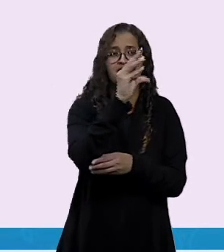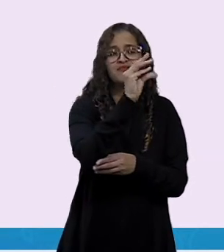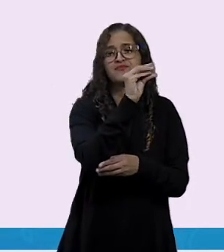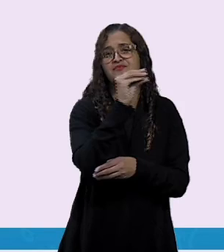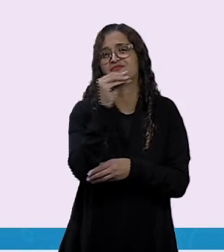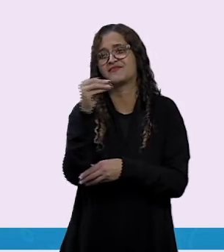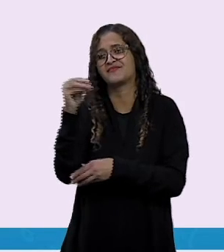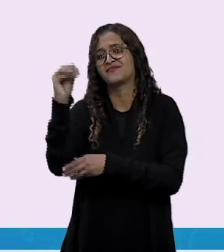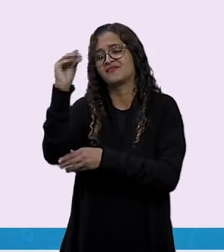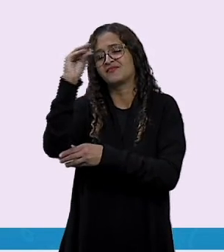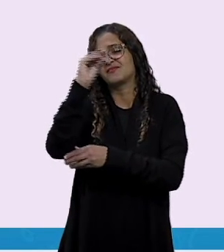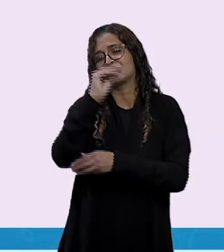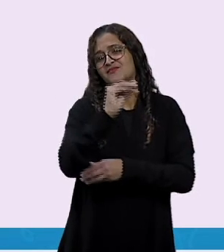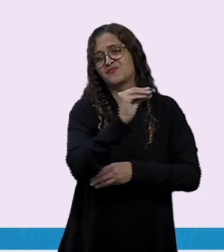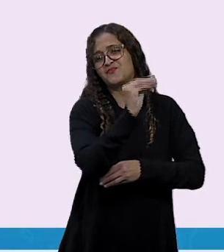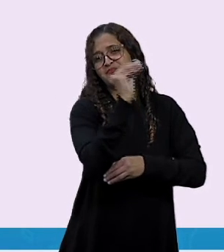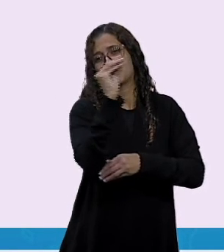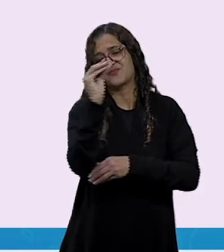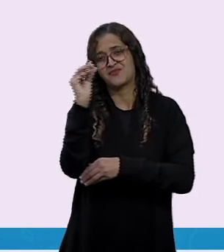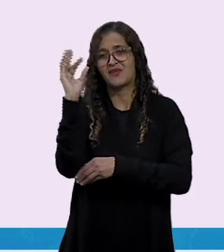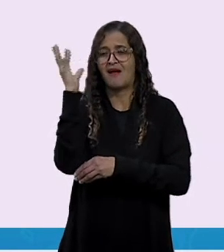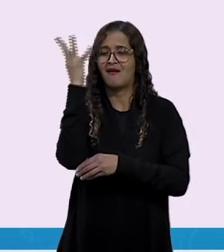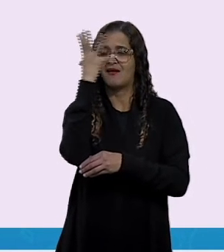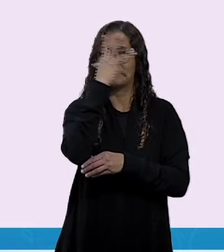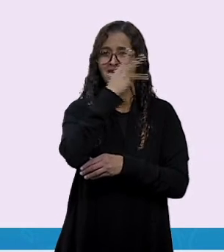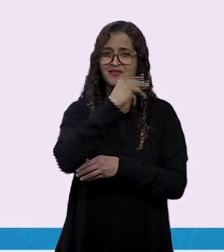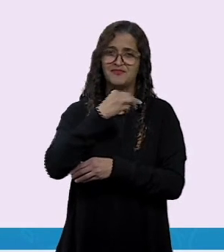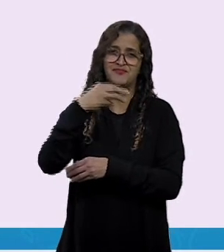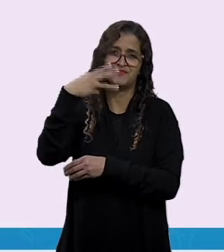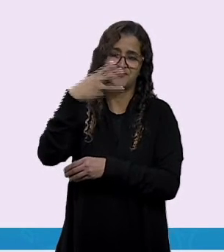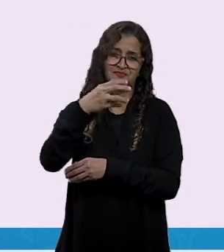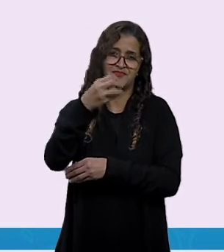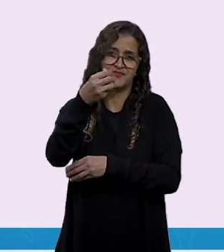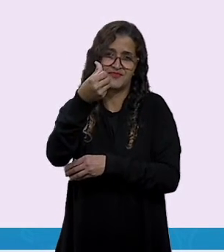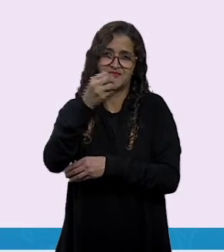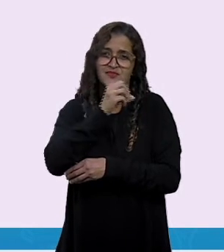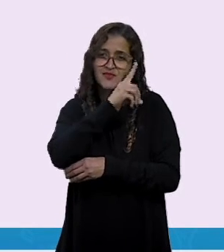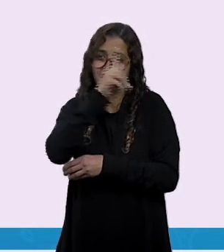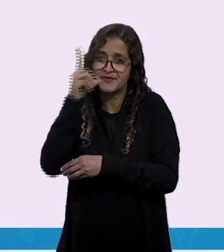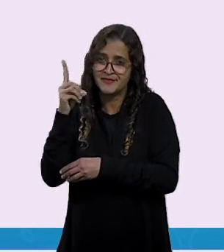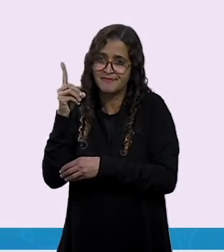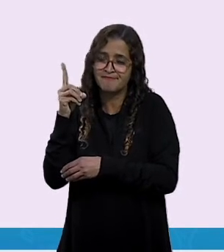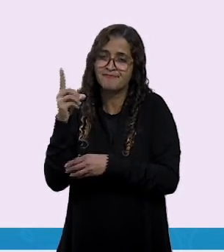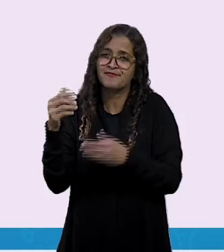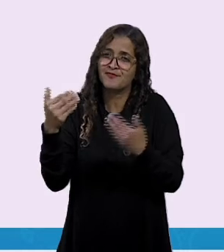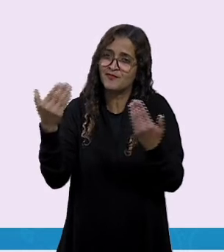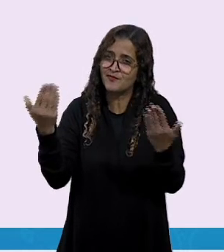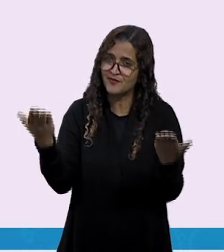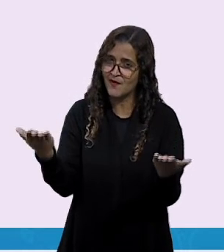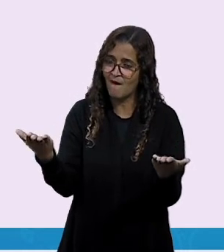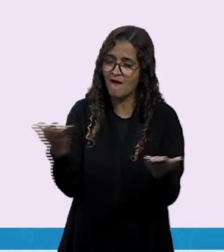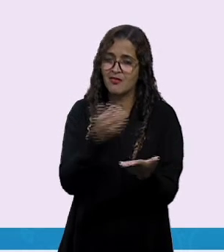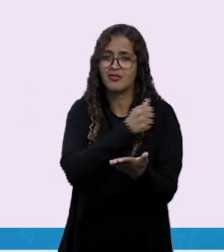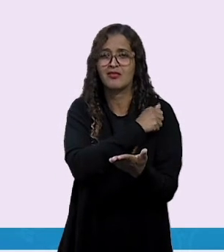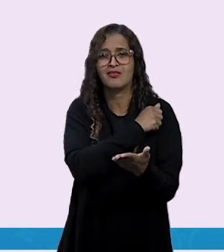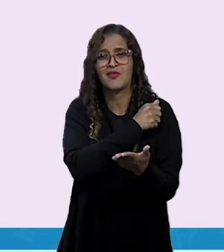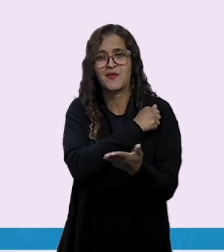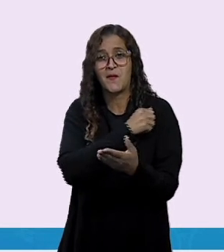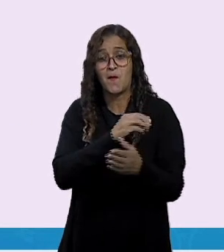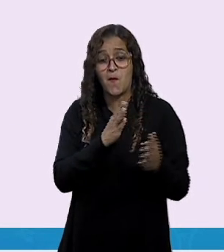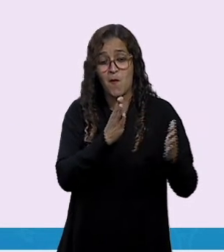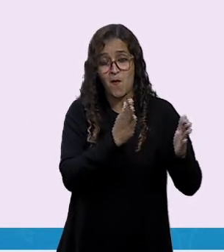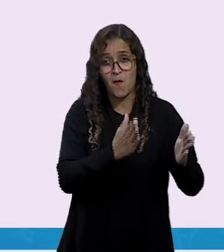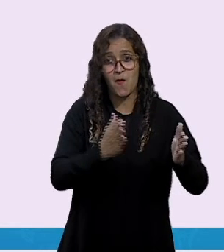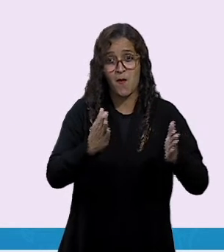aquela ave linda, maravilhosa, 36 dias. Então, estudantes, esse período aqui de incubação é